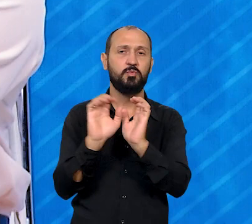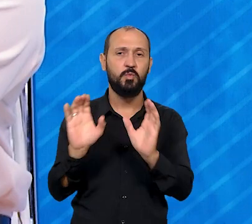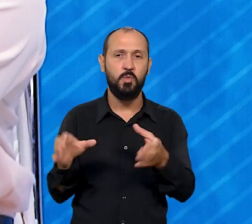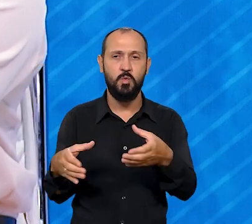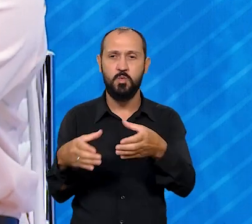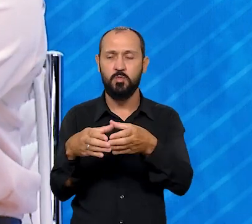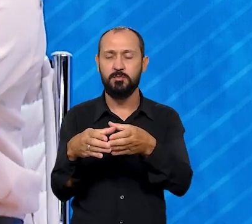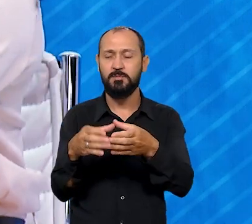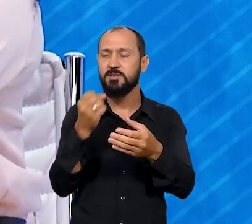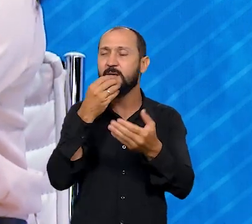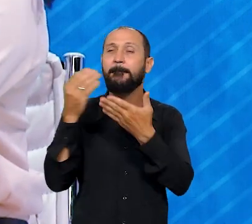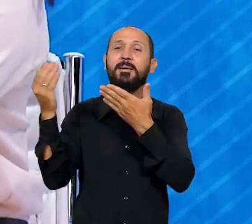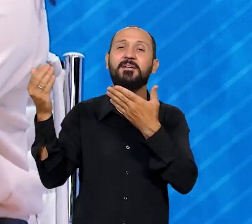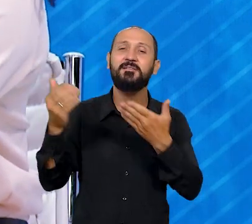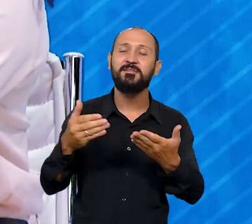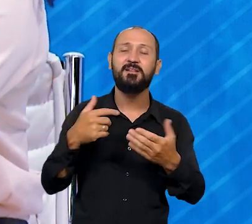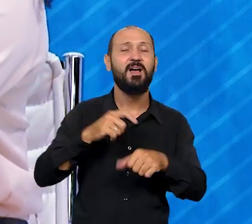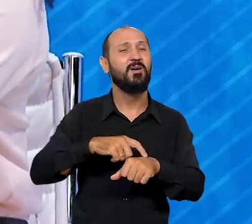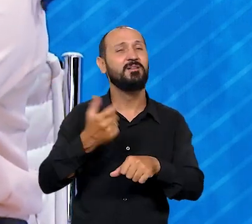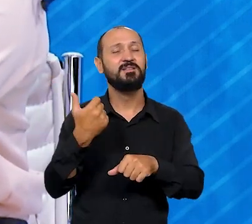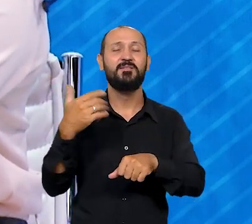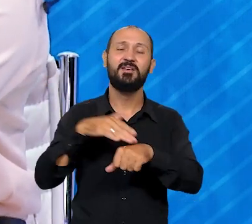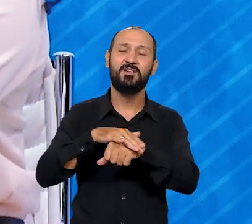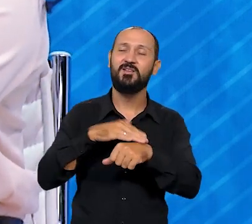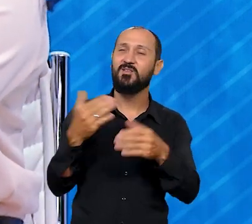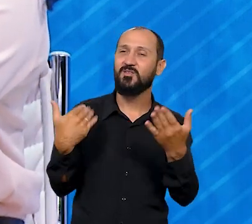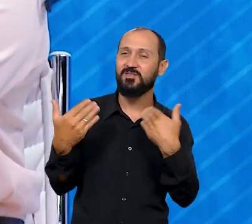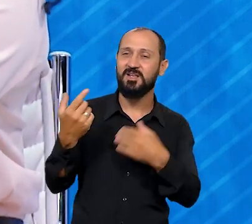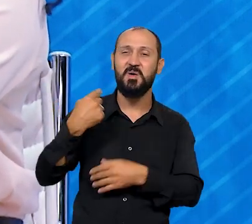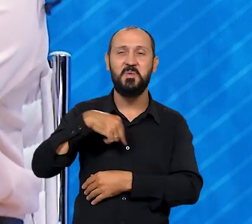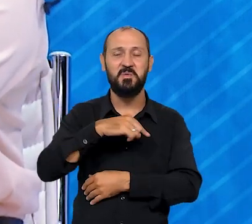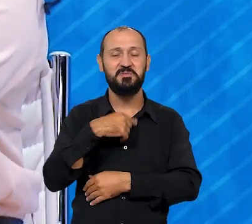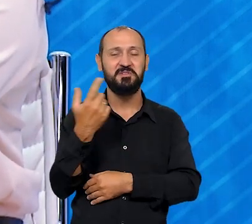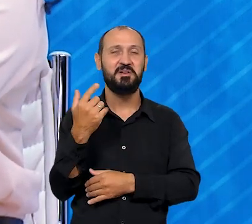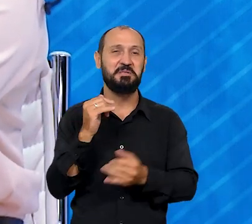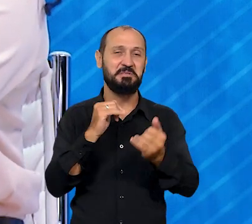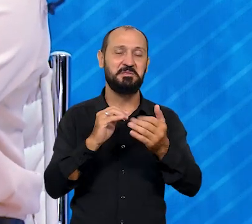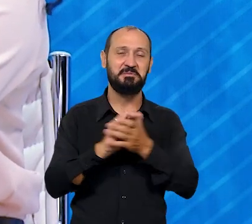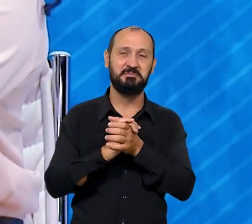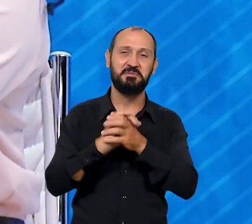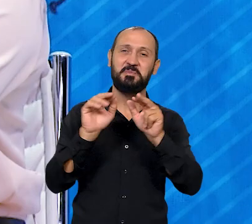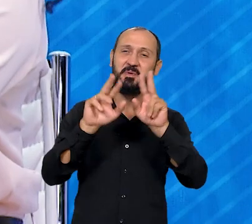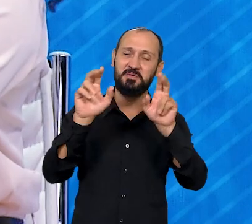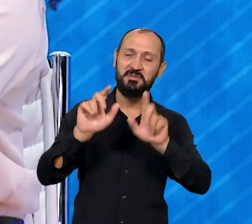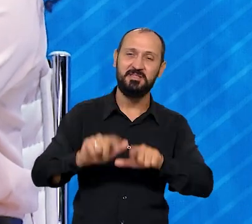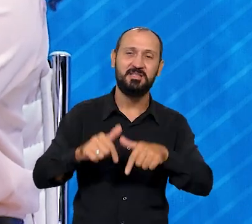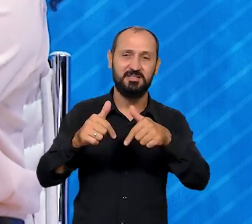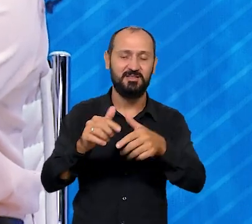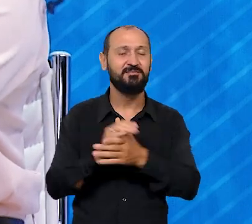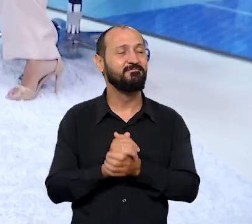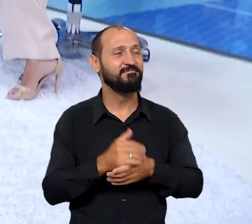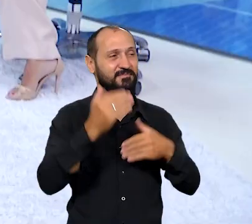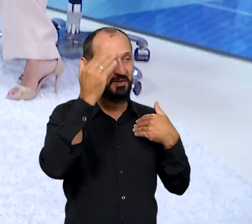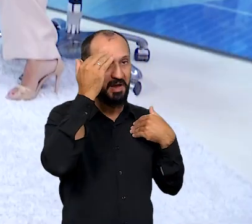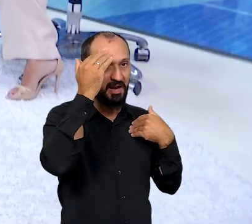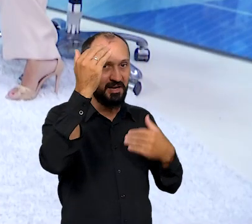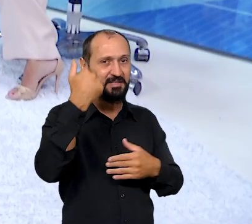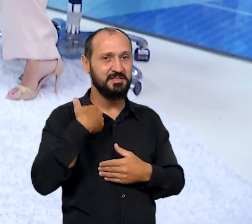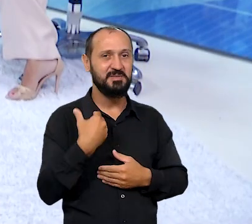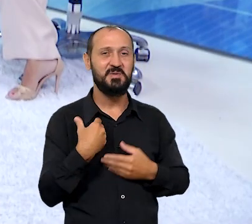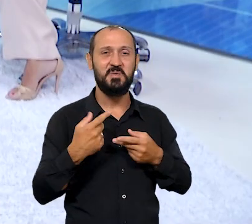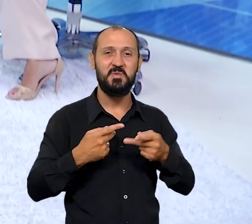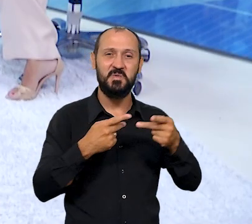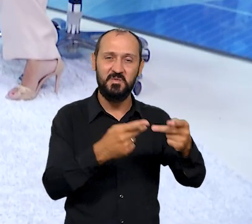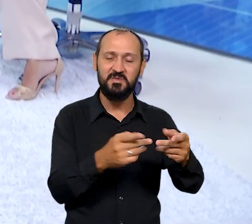da comissão. E seja muito bem-vindo quando quiser vir aqui conversar com a gente um pouco mais sobre as ações, né? Eu